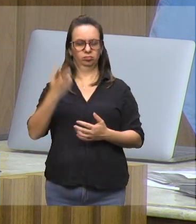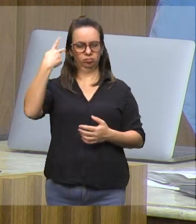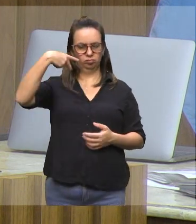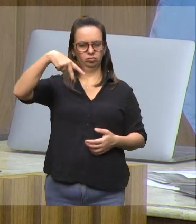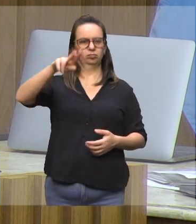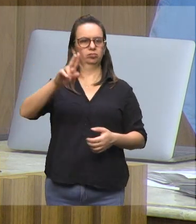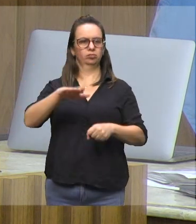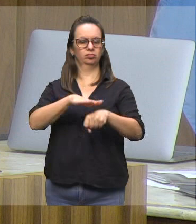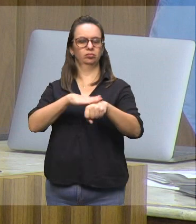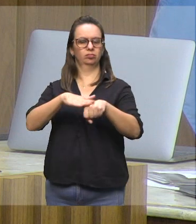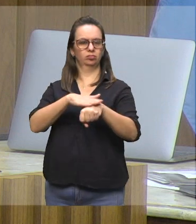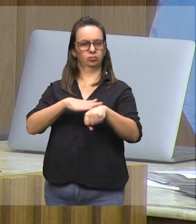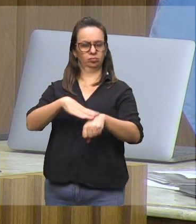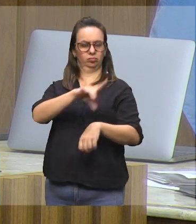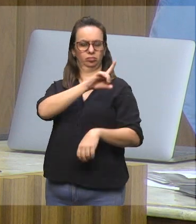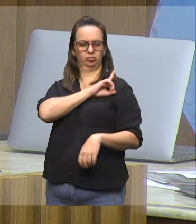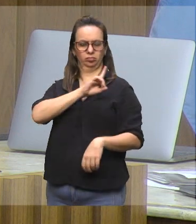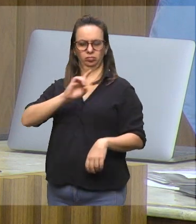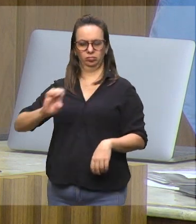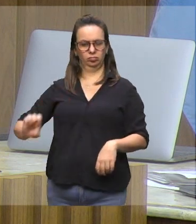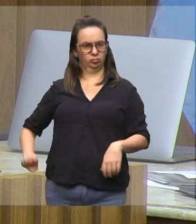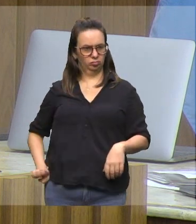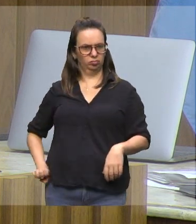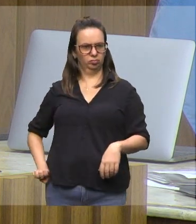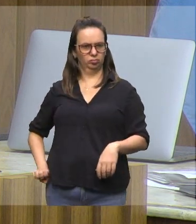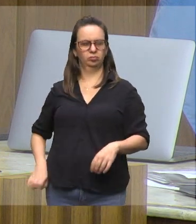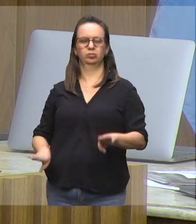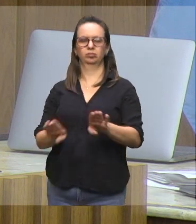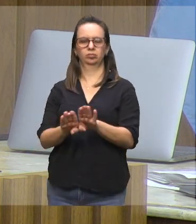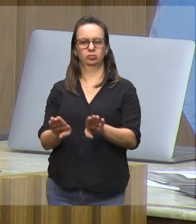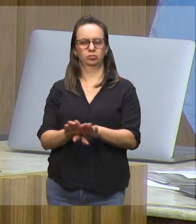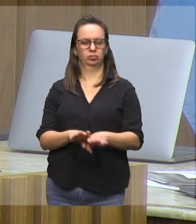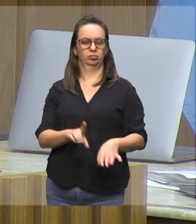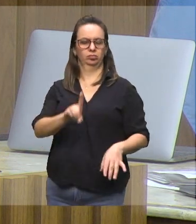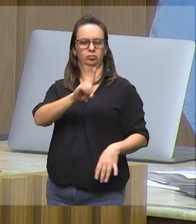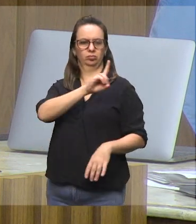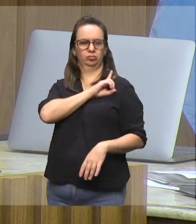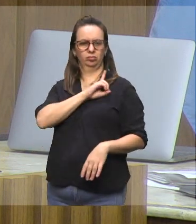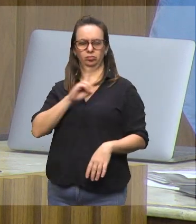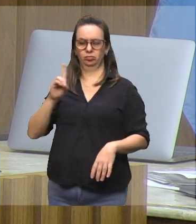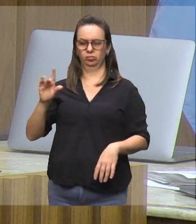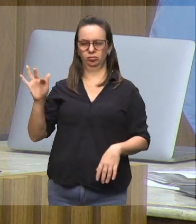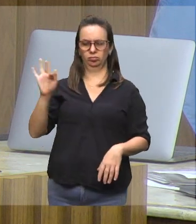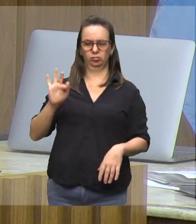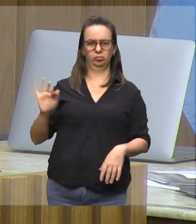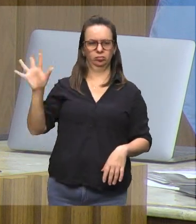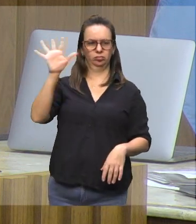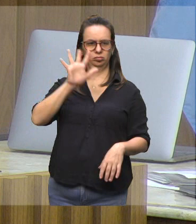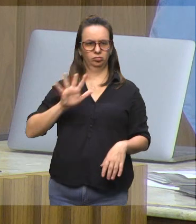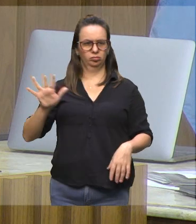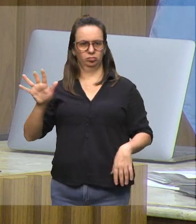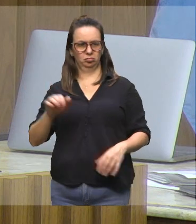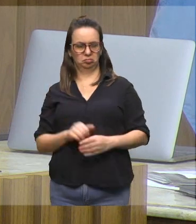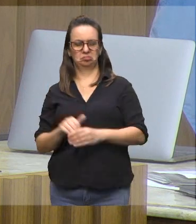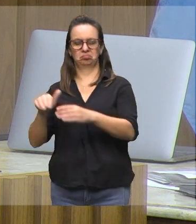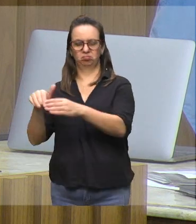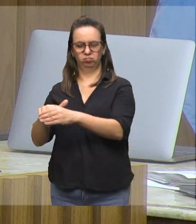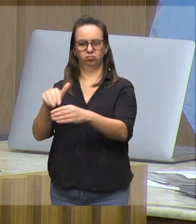seus deputados estadual, federal, que tiveram seus votos aqui em Assis, independente do partido que